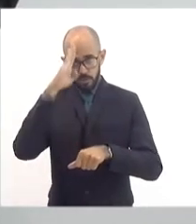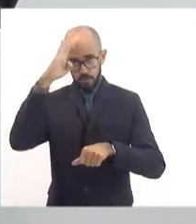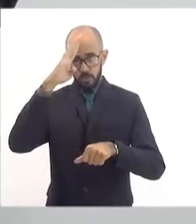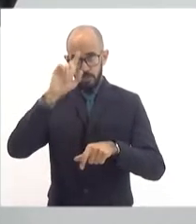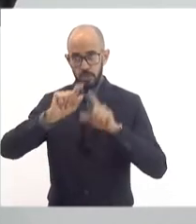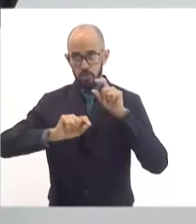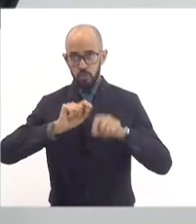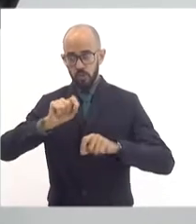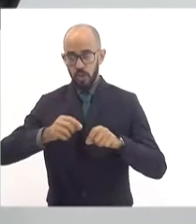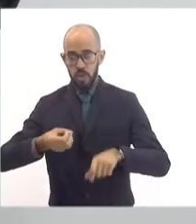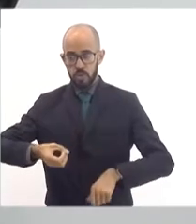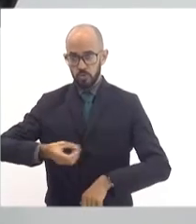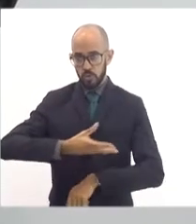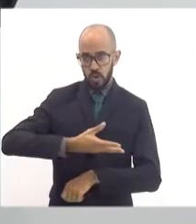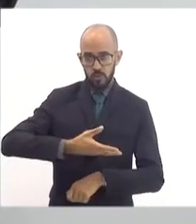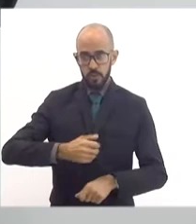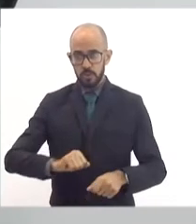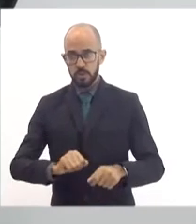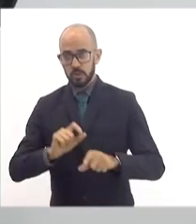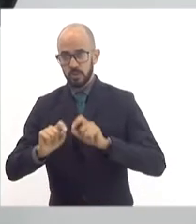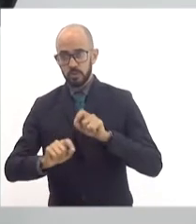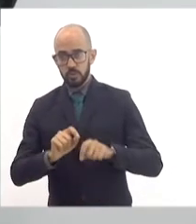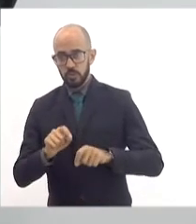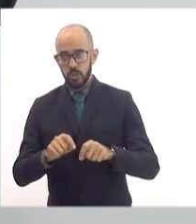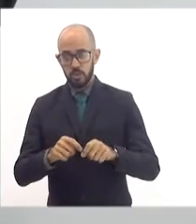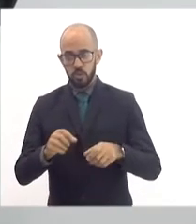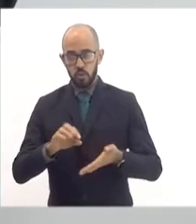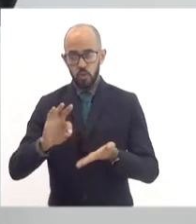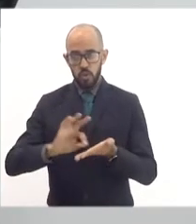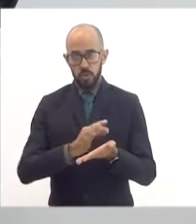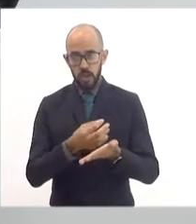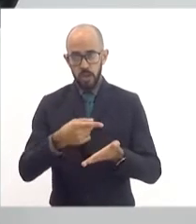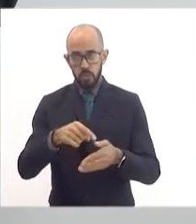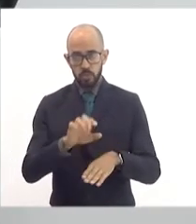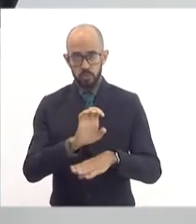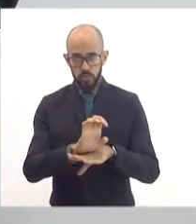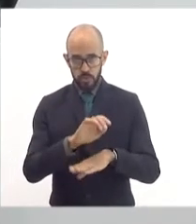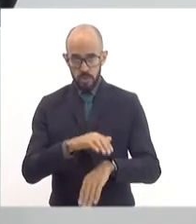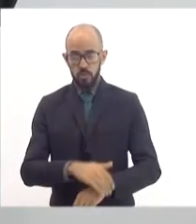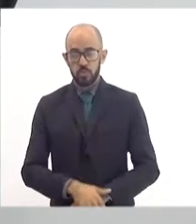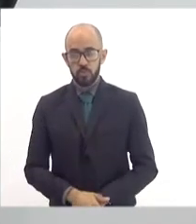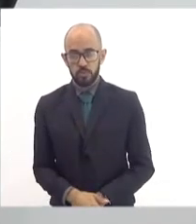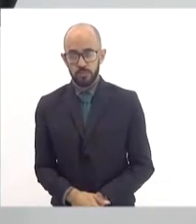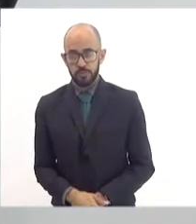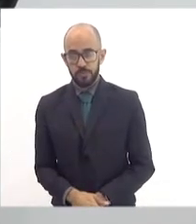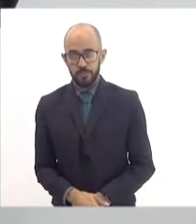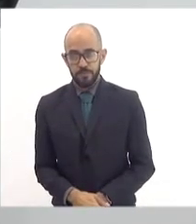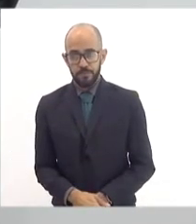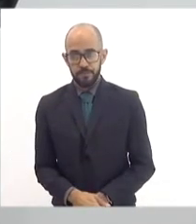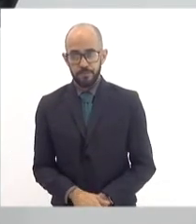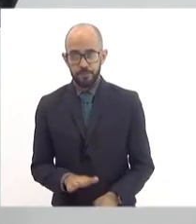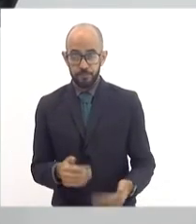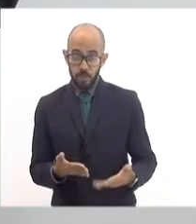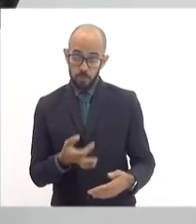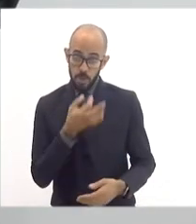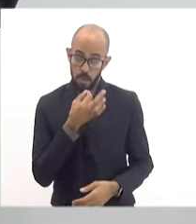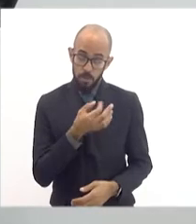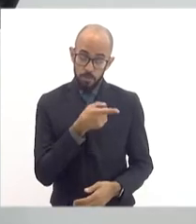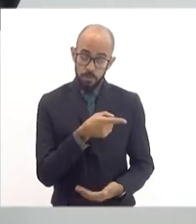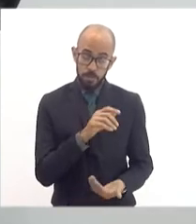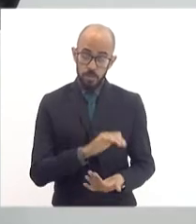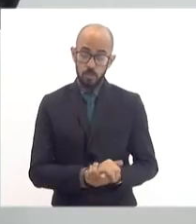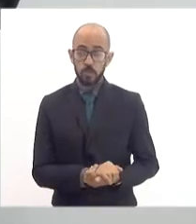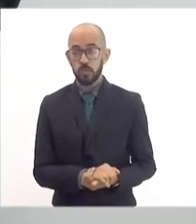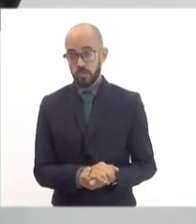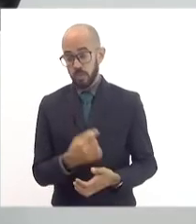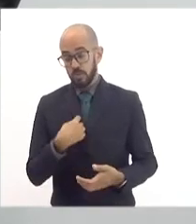fórmulas novas, de contrato que o Estado faça. Né. Então, eu arguo aqui,